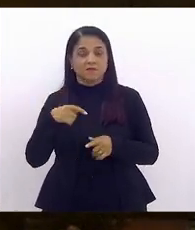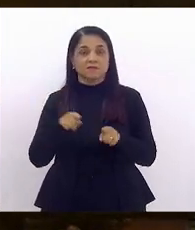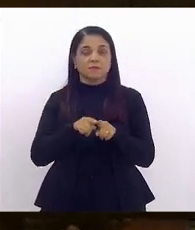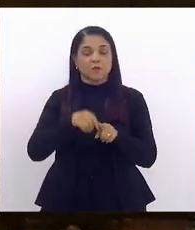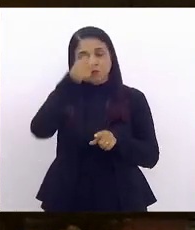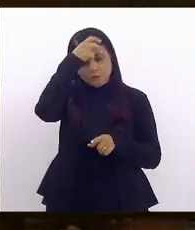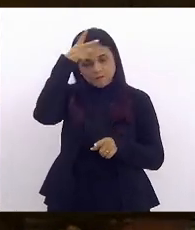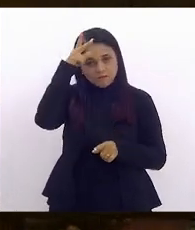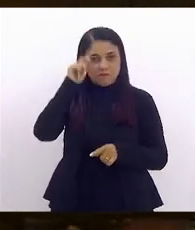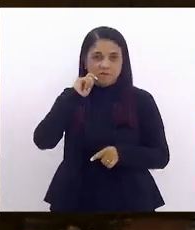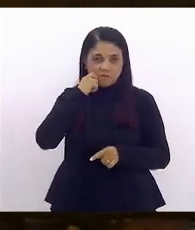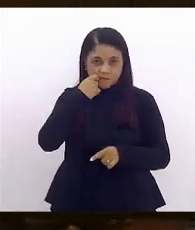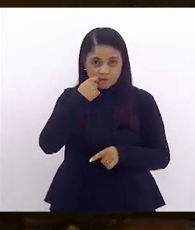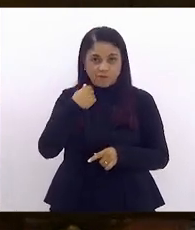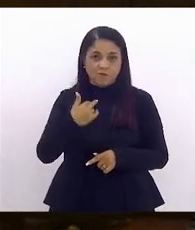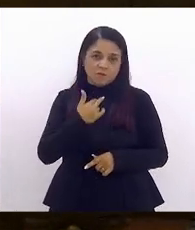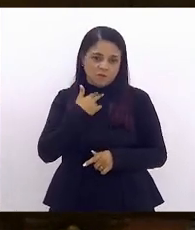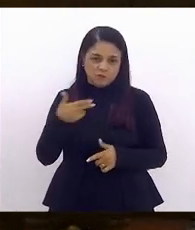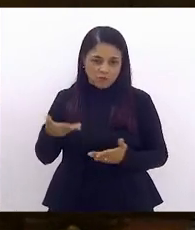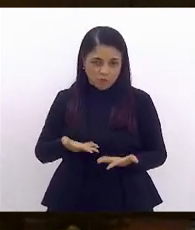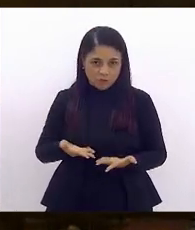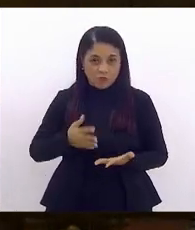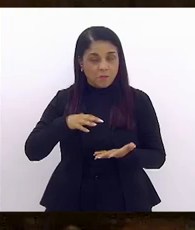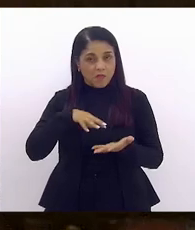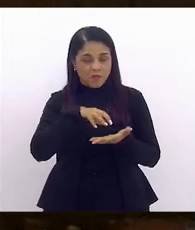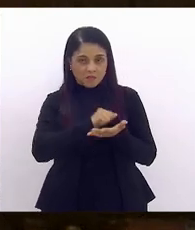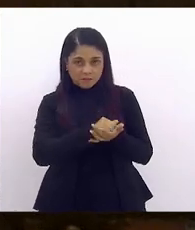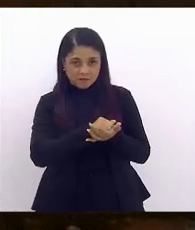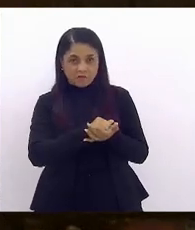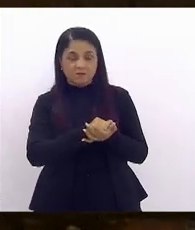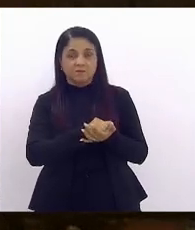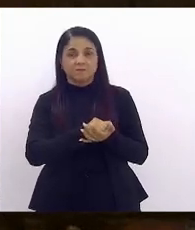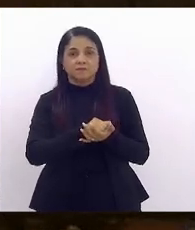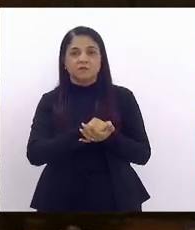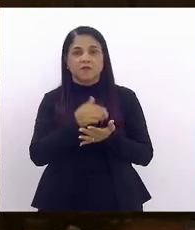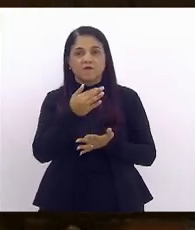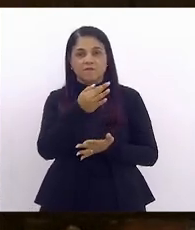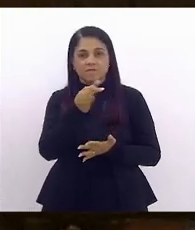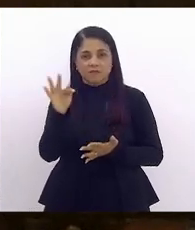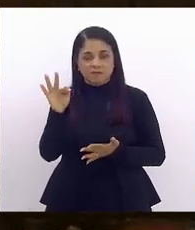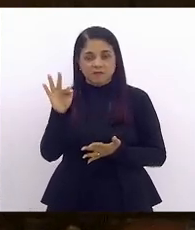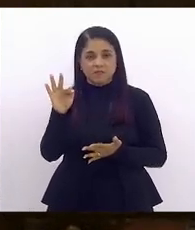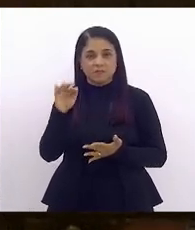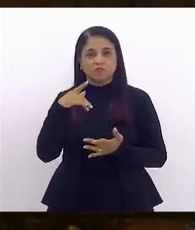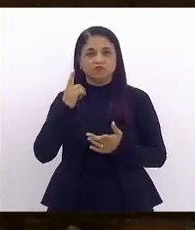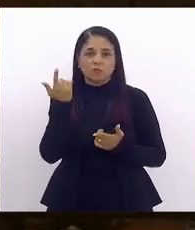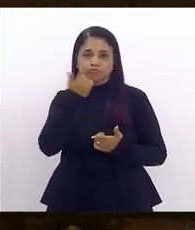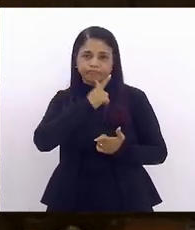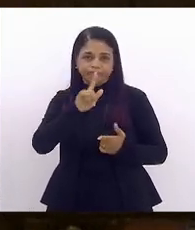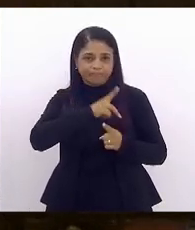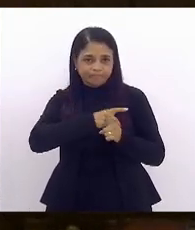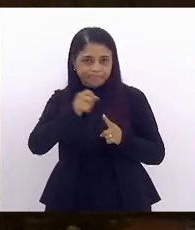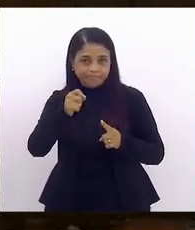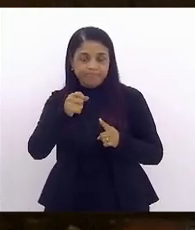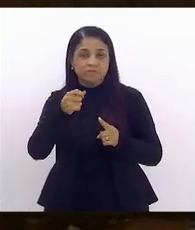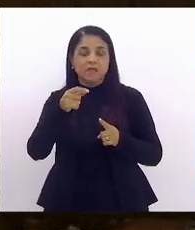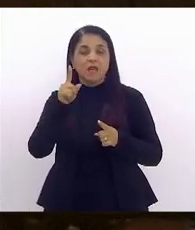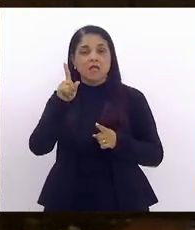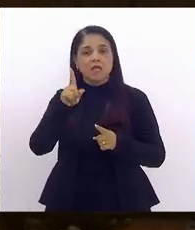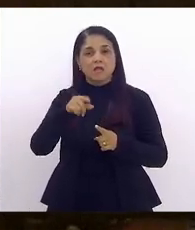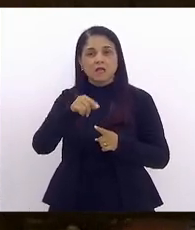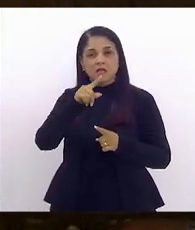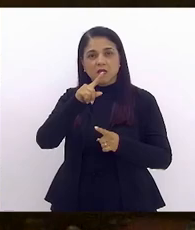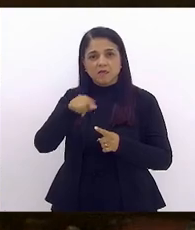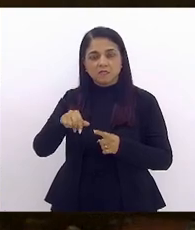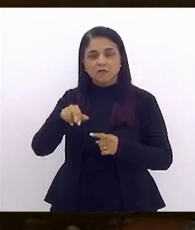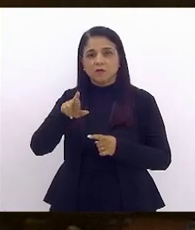presente, gostaria de registrar que a federação já fez um gol, porque ele cancelou a Rio